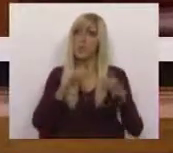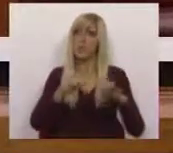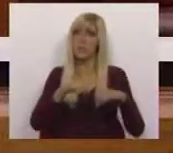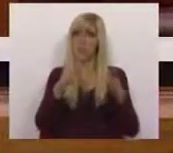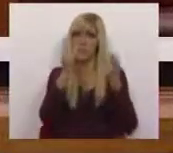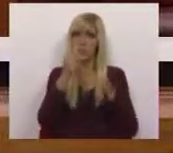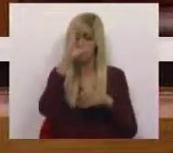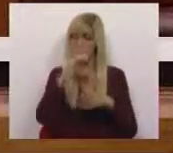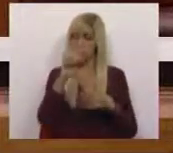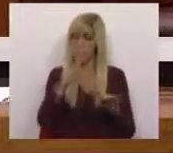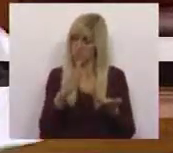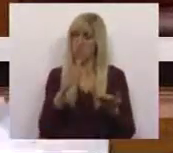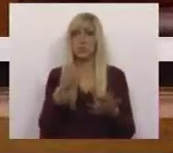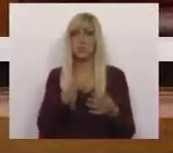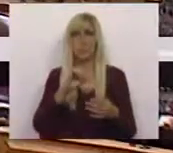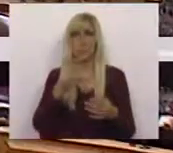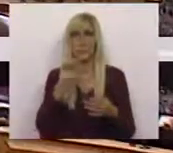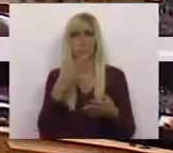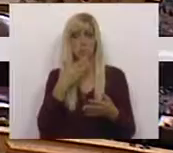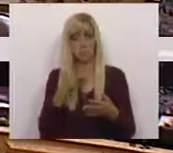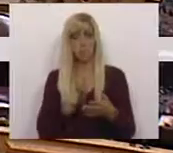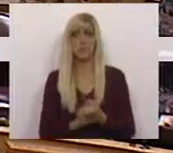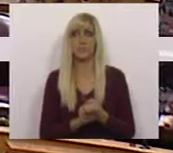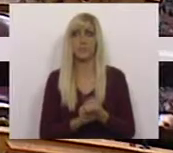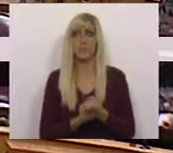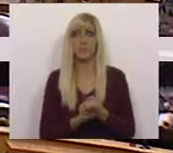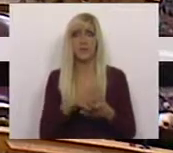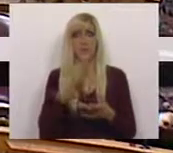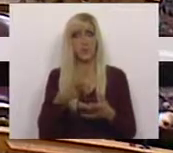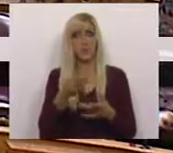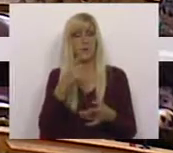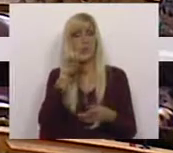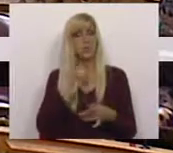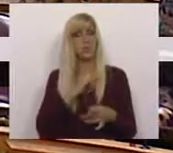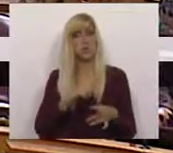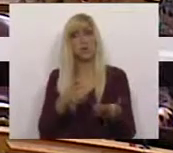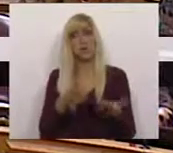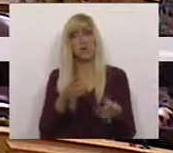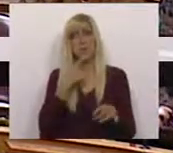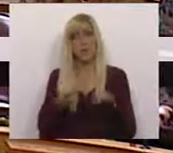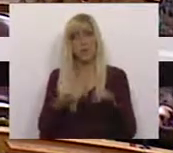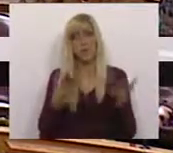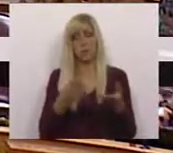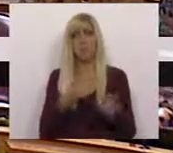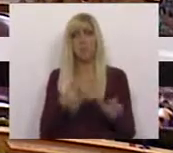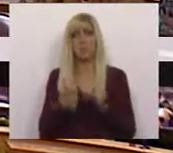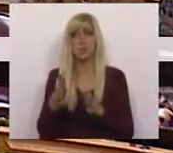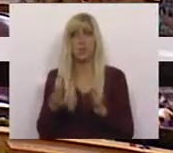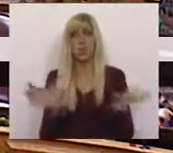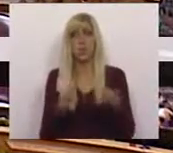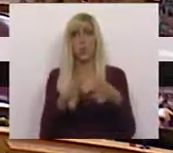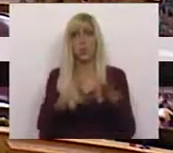o Orçamento do Estado para 2018. Muito obrigada. Muito obrigado, Sra. Deputada. É a vez do Grupo